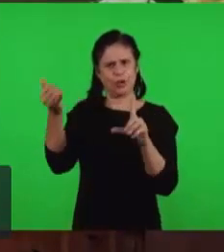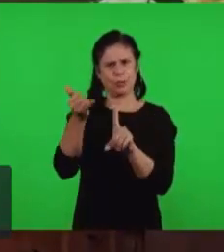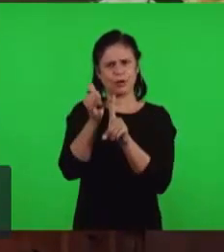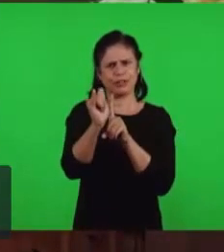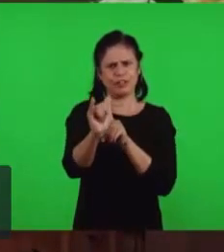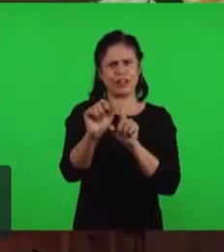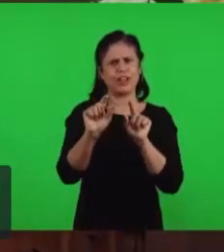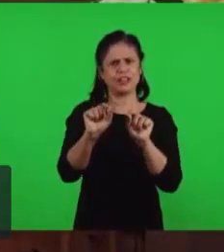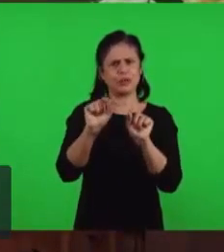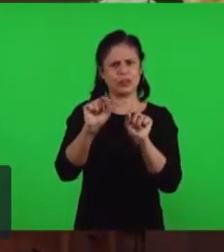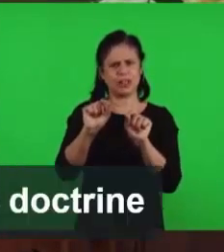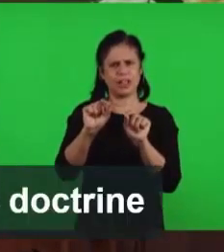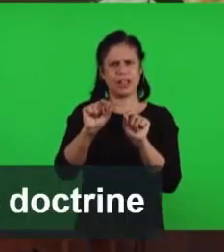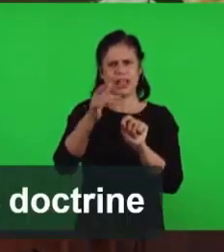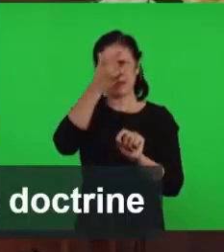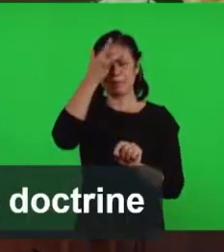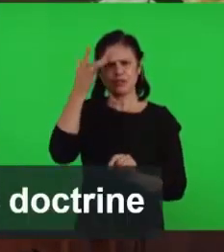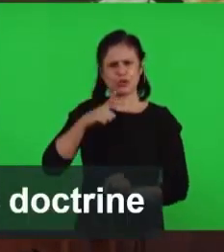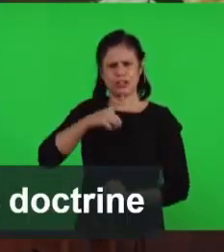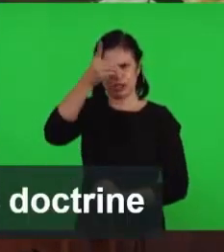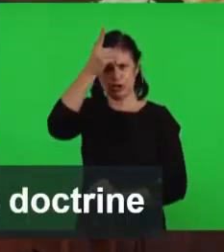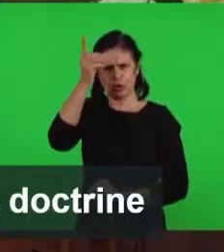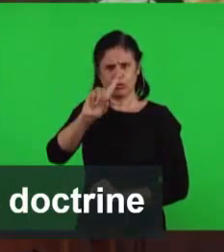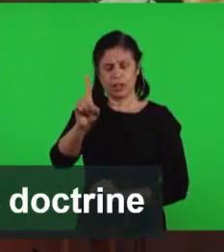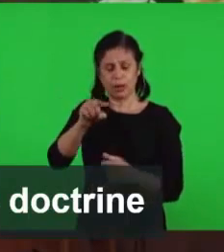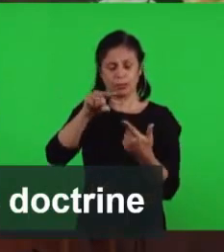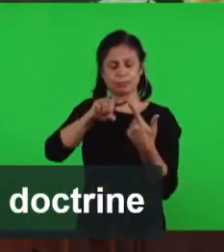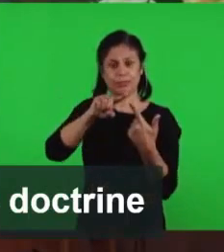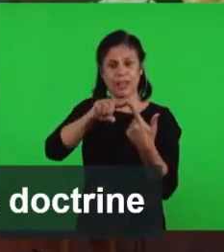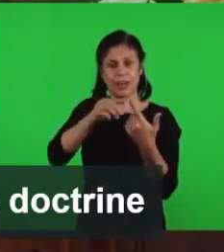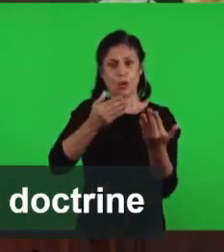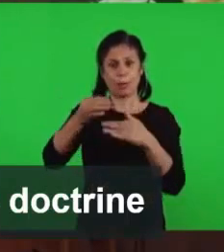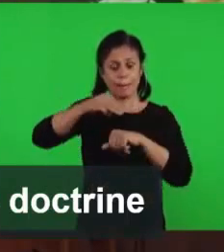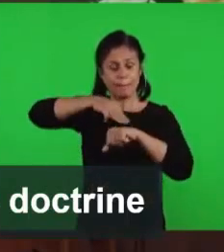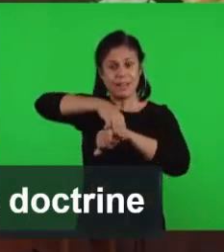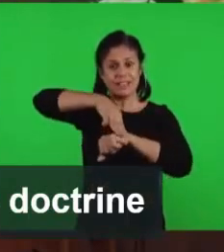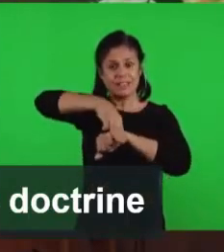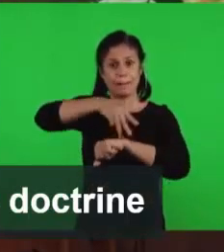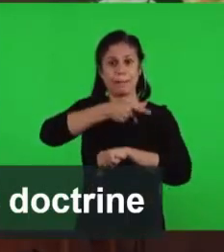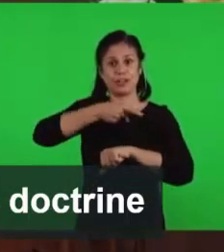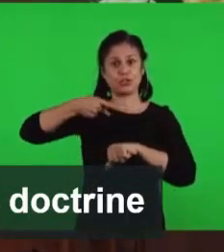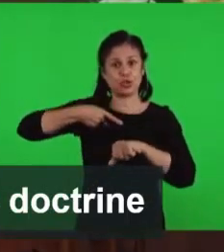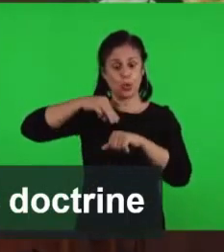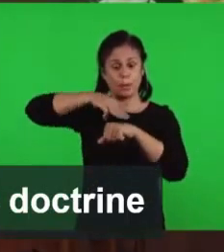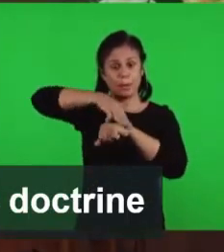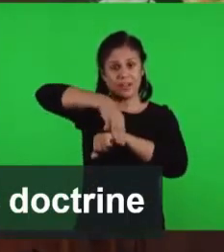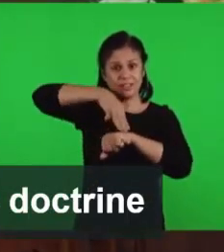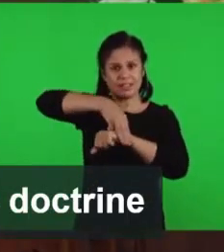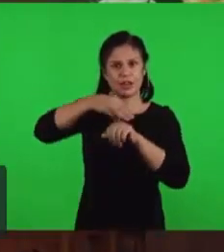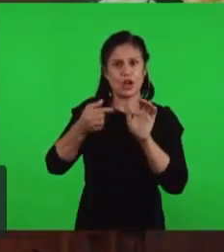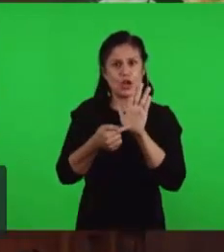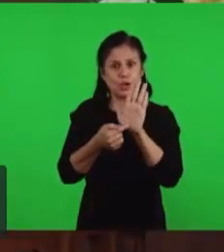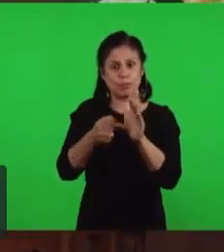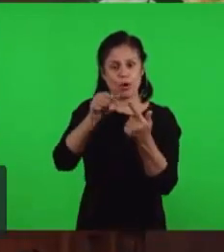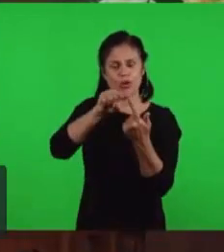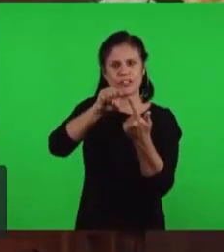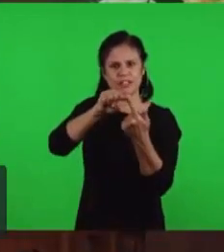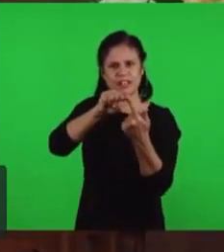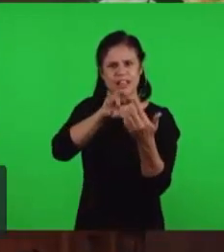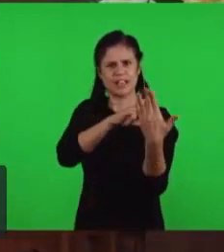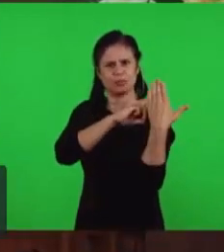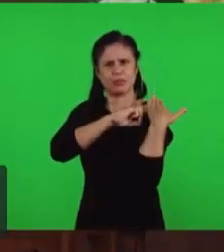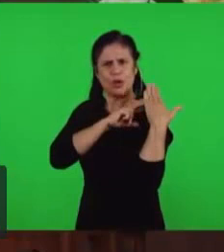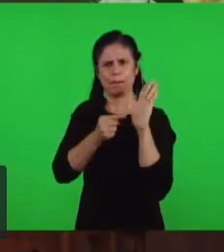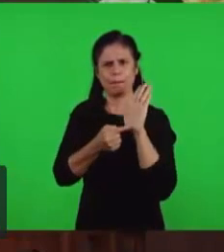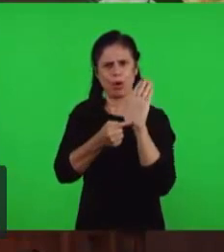profeta que é ministério o ministério é quem indica a direção da doutrina e como a